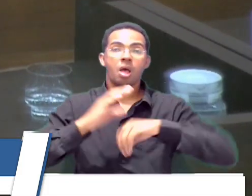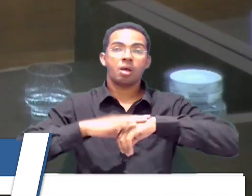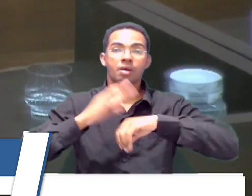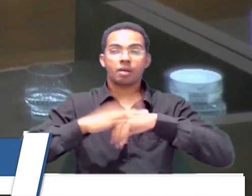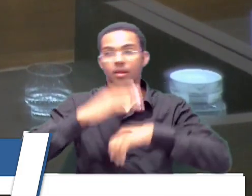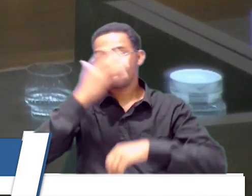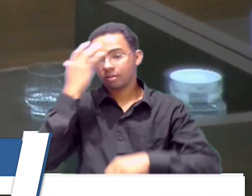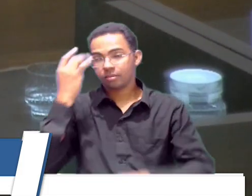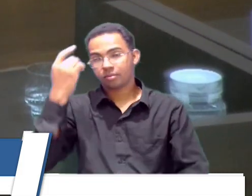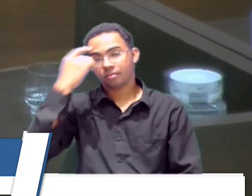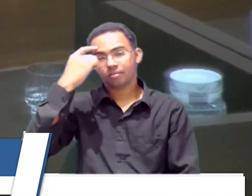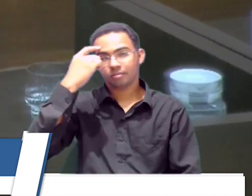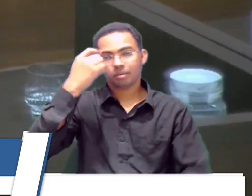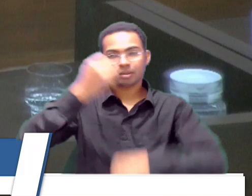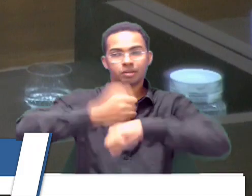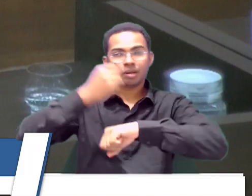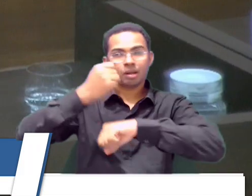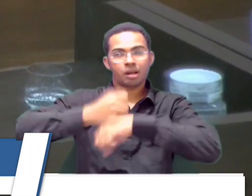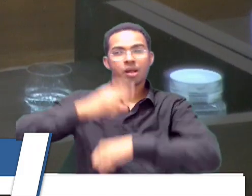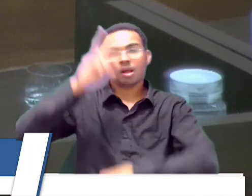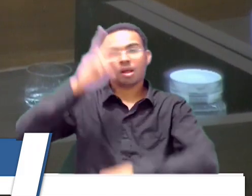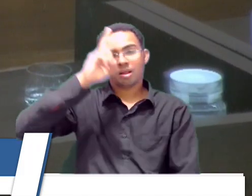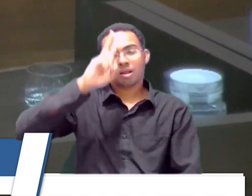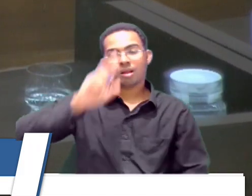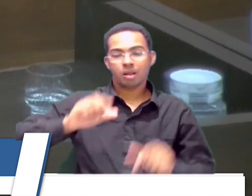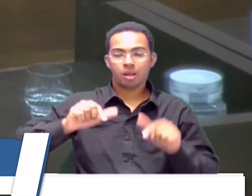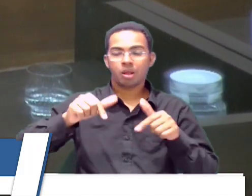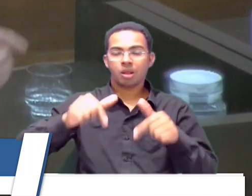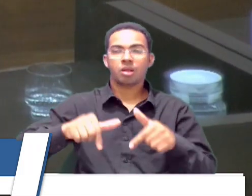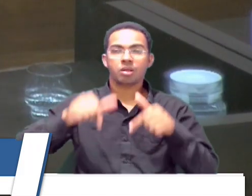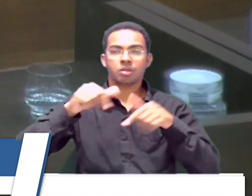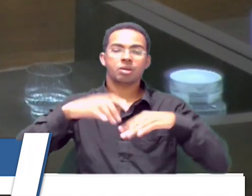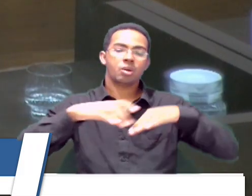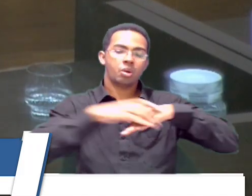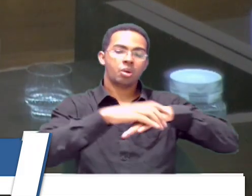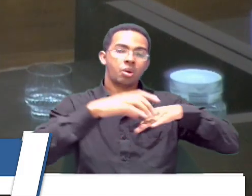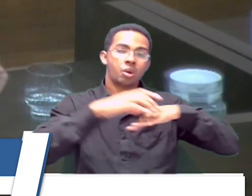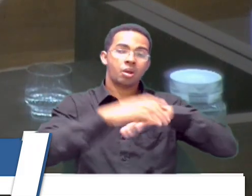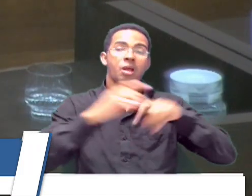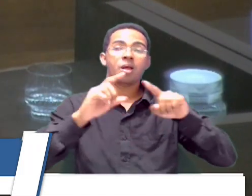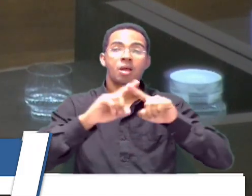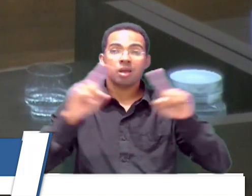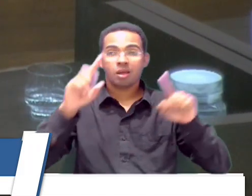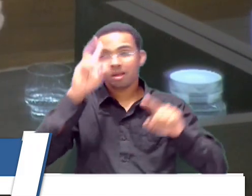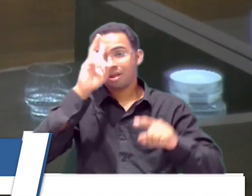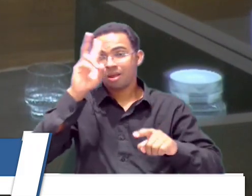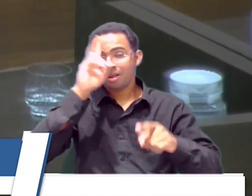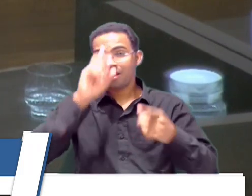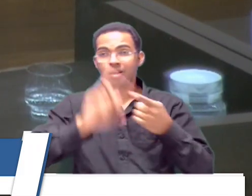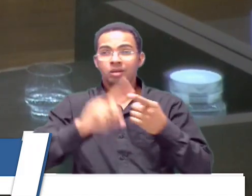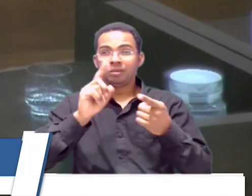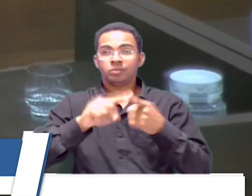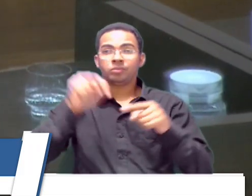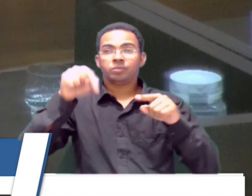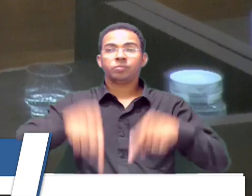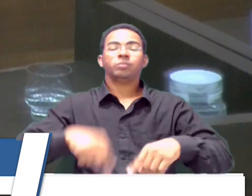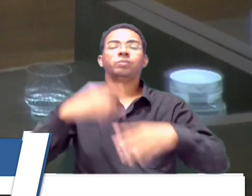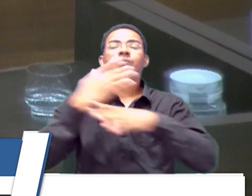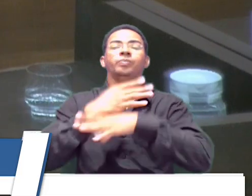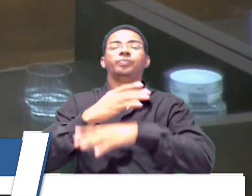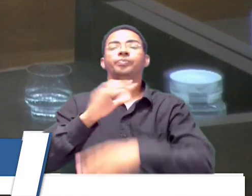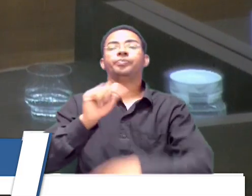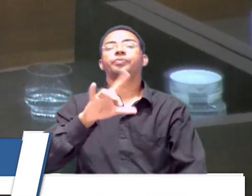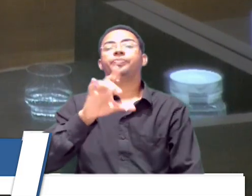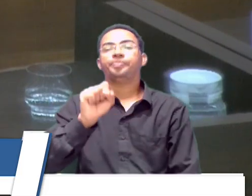pensem em Franca, elas lembrem da história de luta dos sapateiros, mas elas lembrem também que essa aqui é a cidade do seu Carlos de